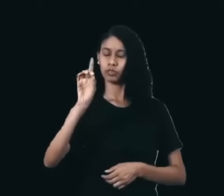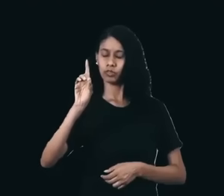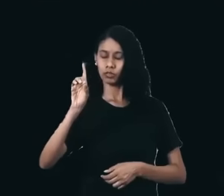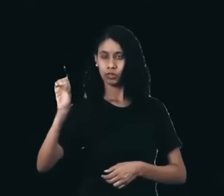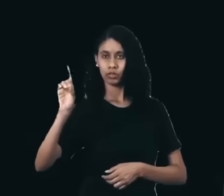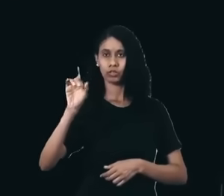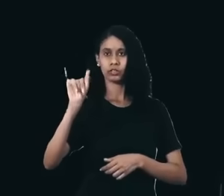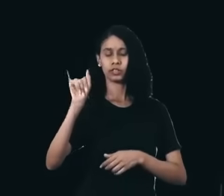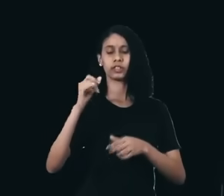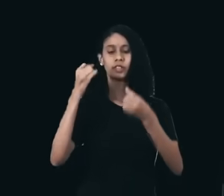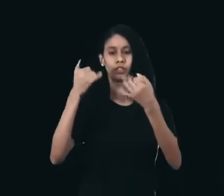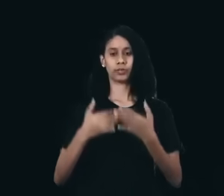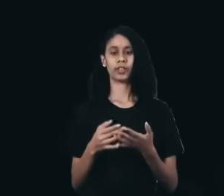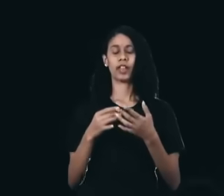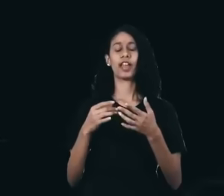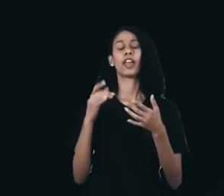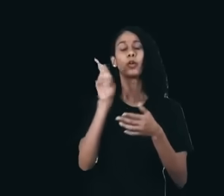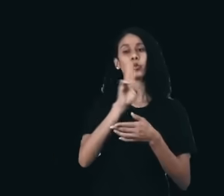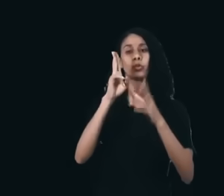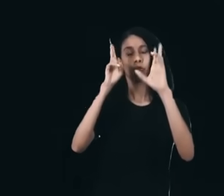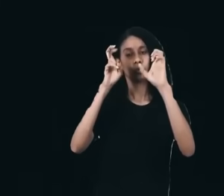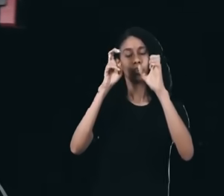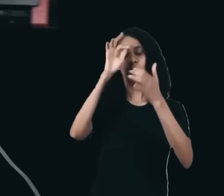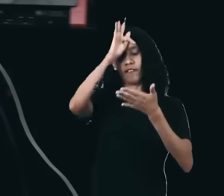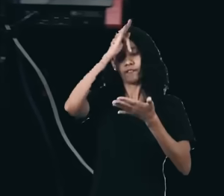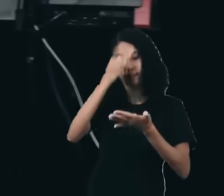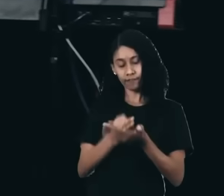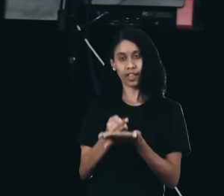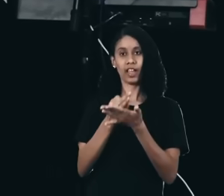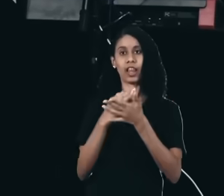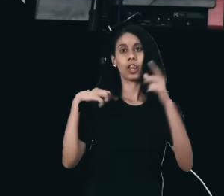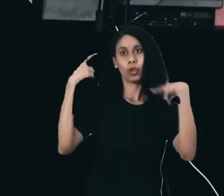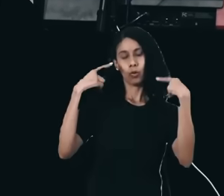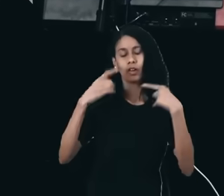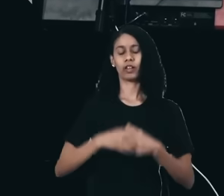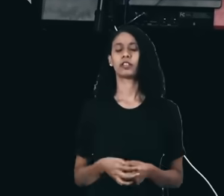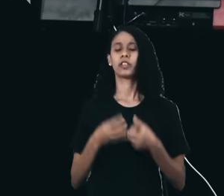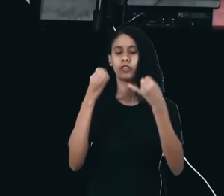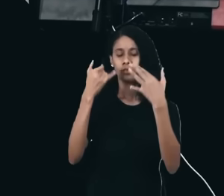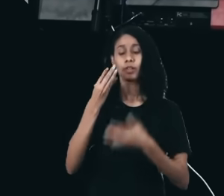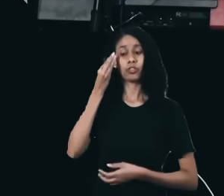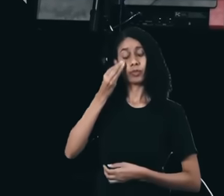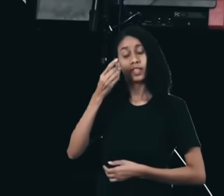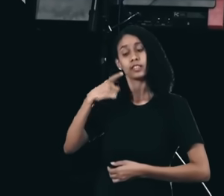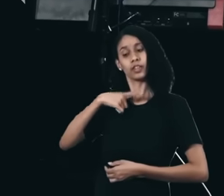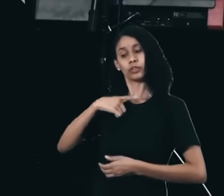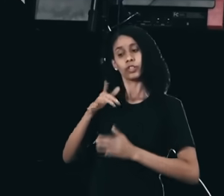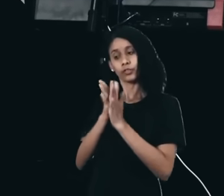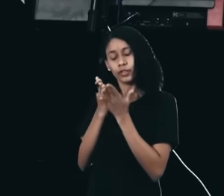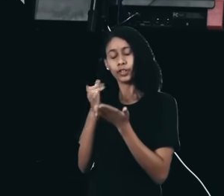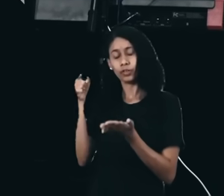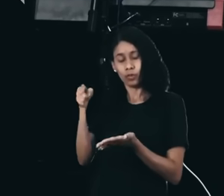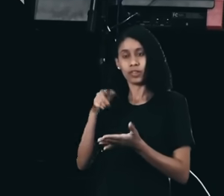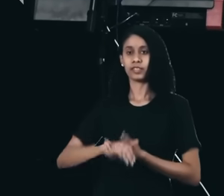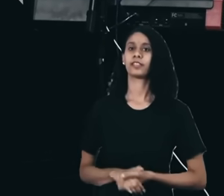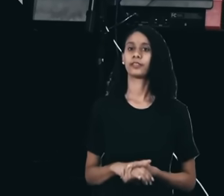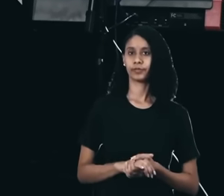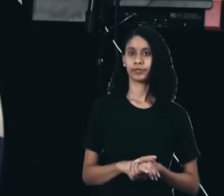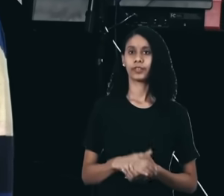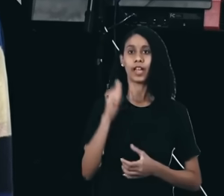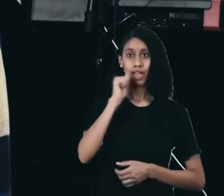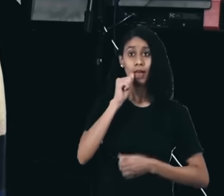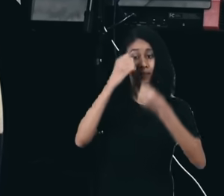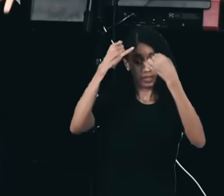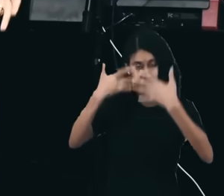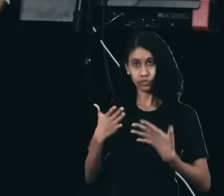título do livro era Fé Louca. E ela contou, ela disse, pastora, me deixa contar uma experiência que eu tive com esse livro. Ela disse que